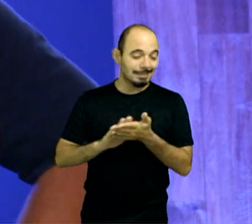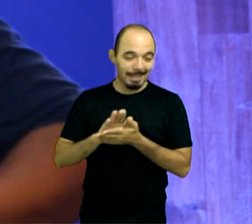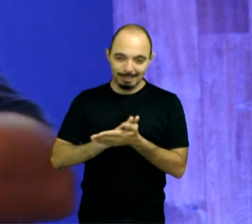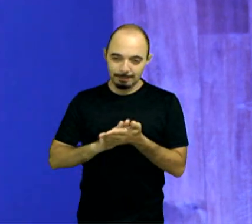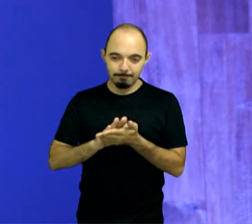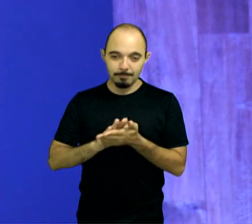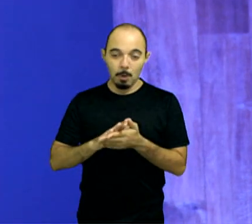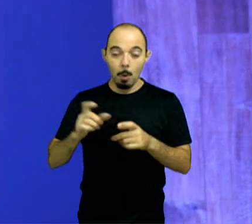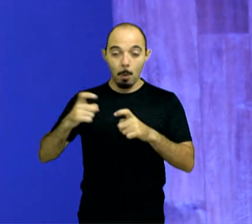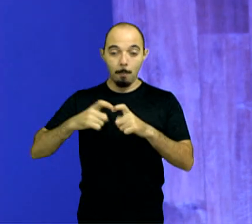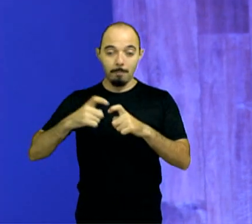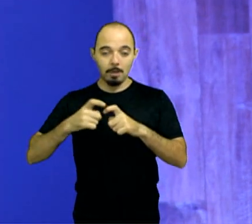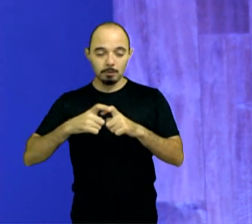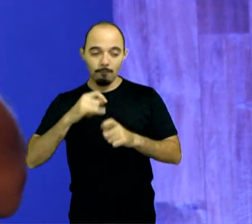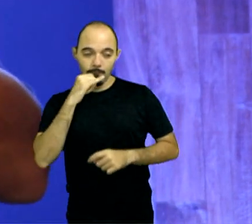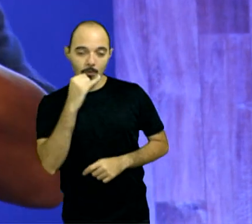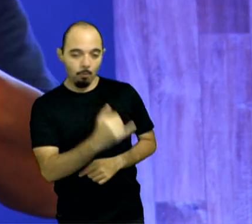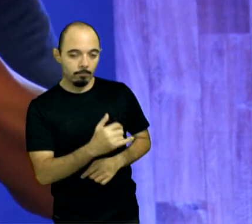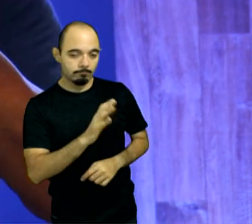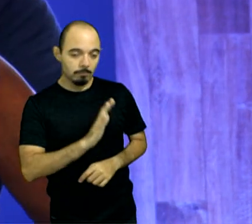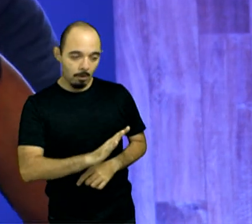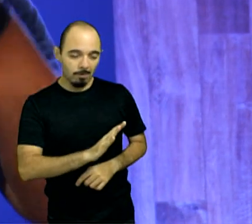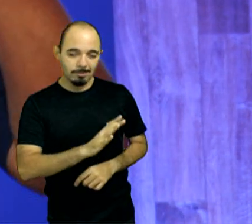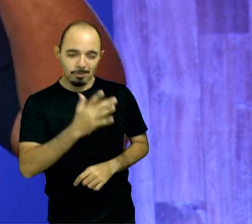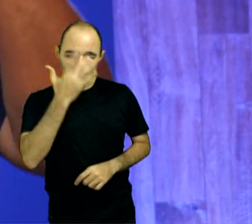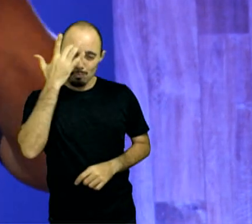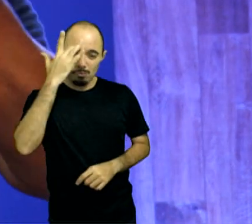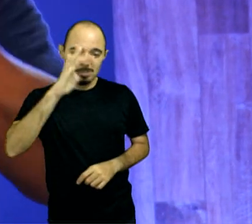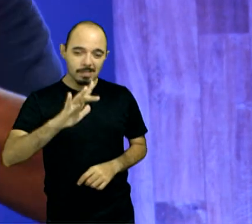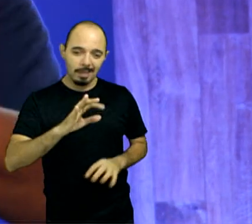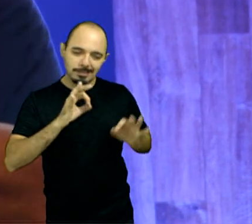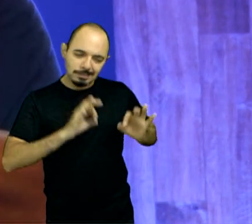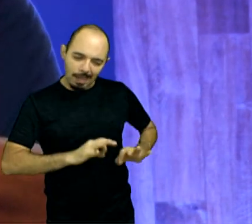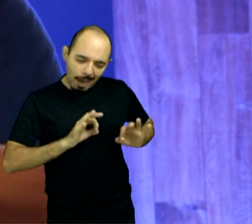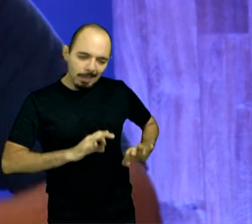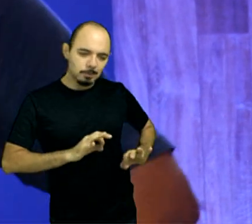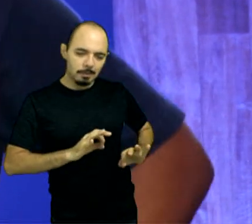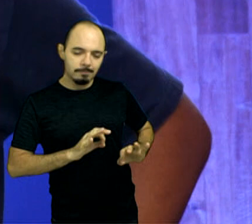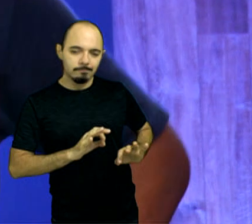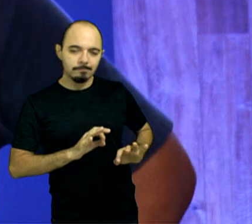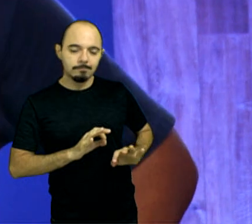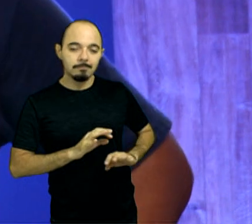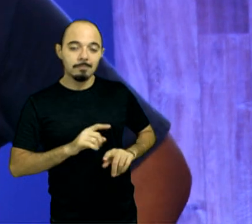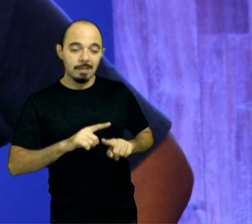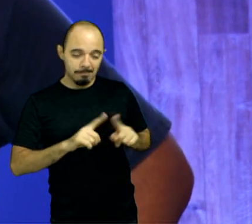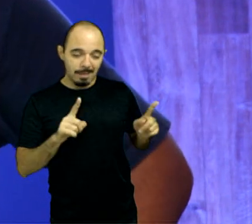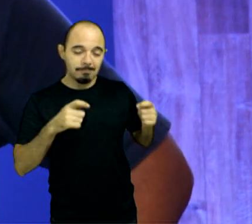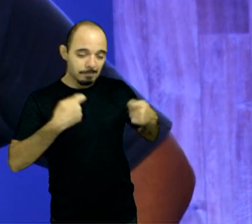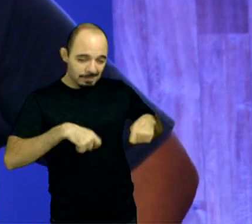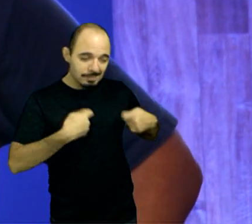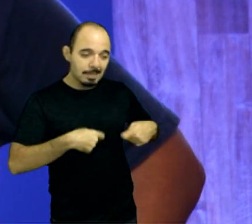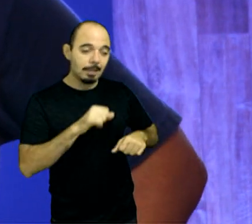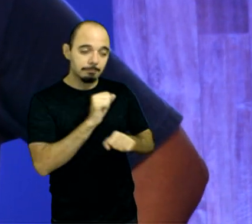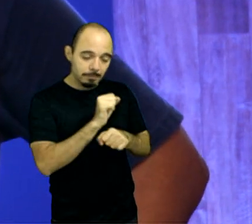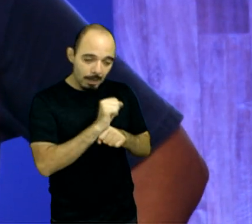né? Justamente porque ele tinha que esperar o corpo, o cérebro absorver a gota de sangue,